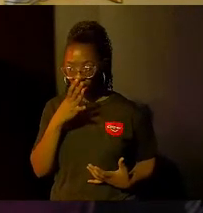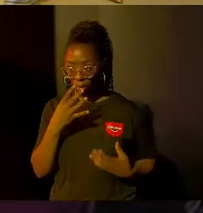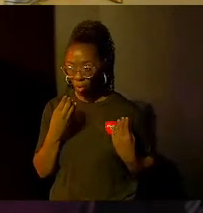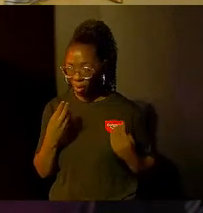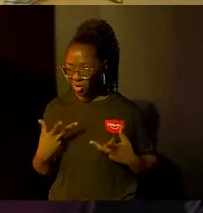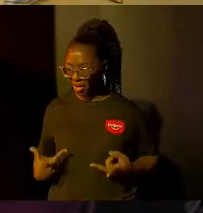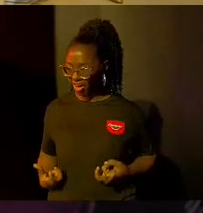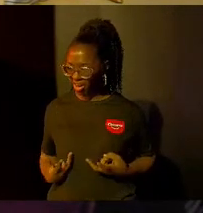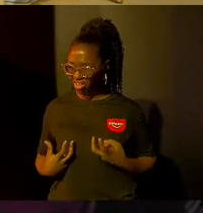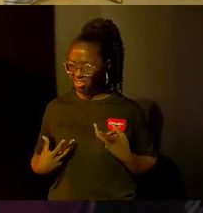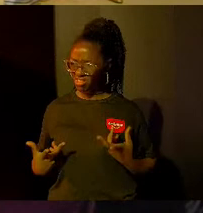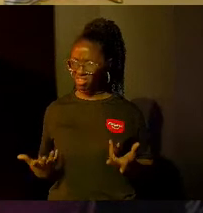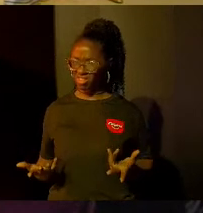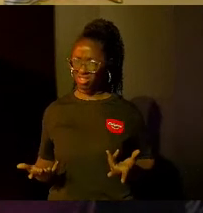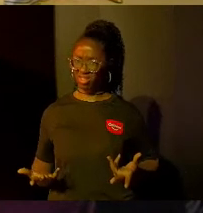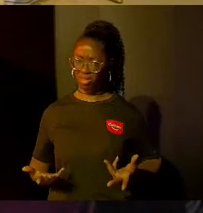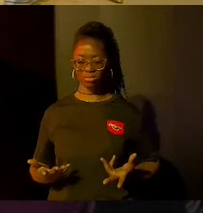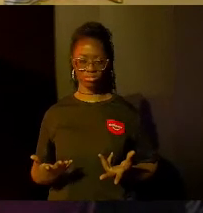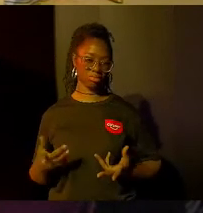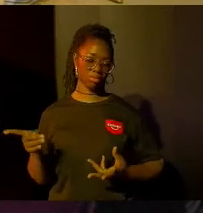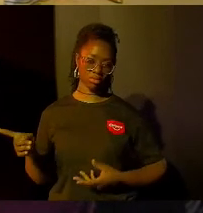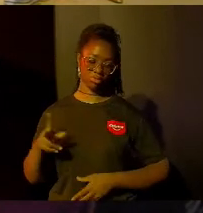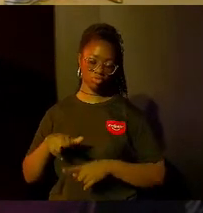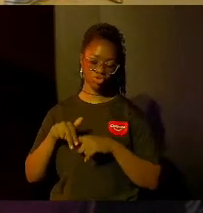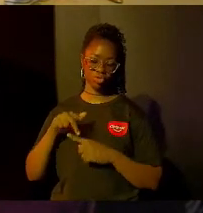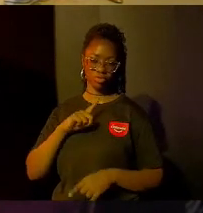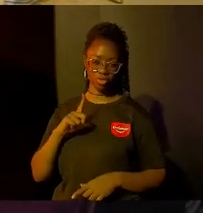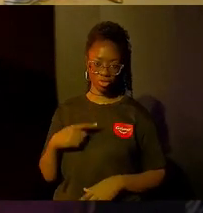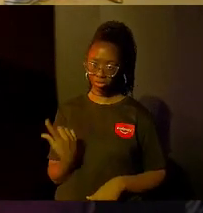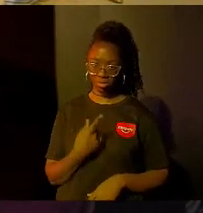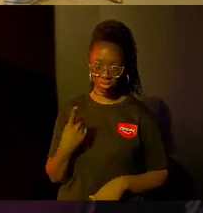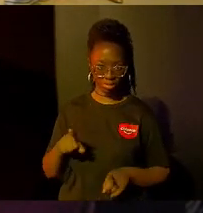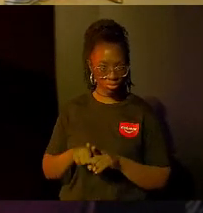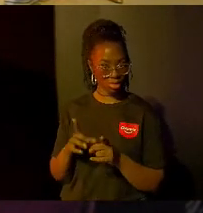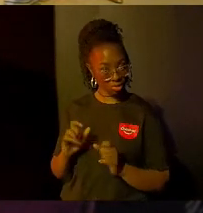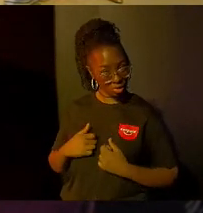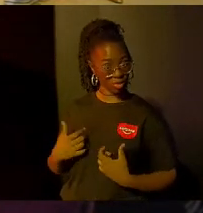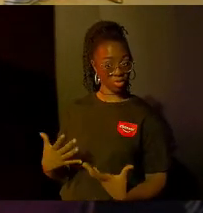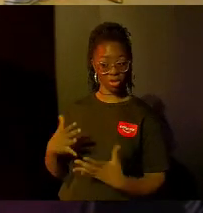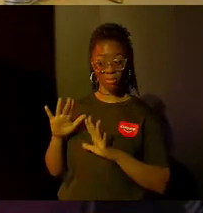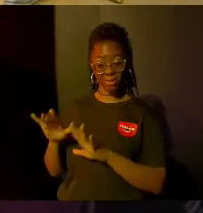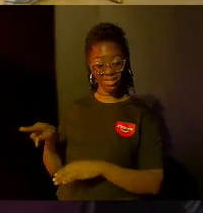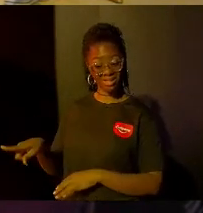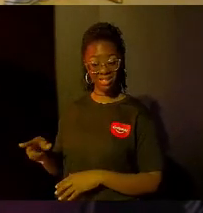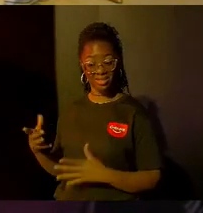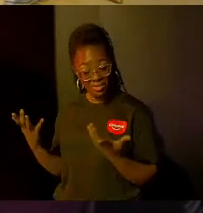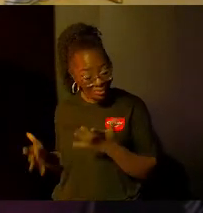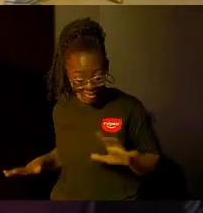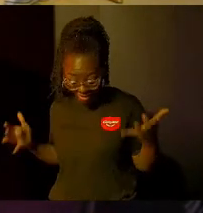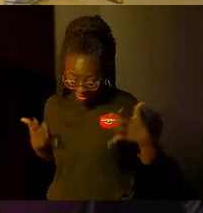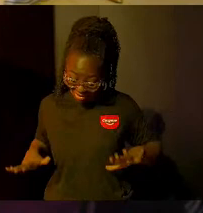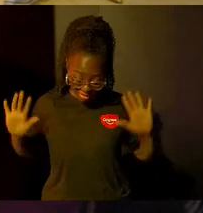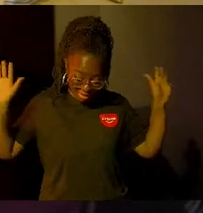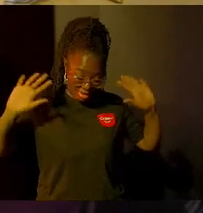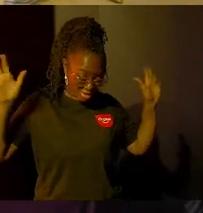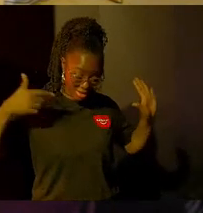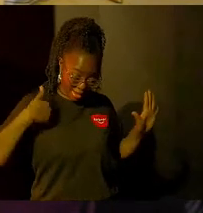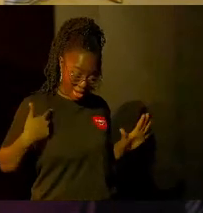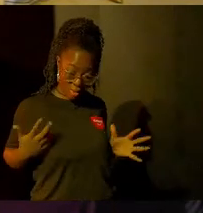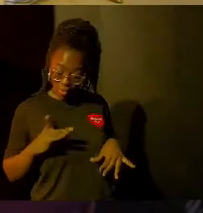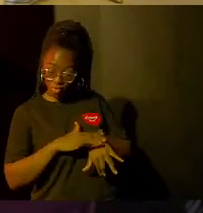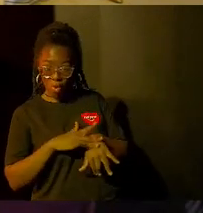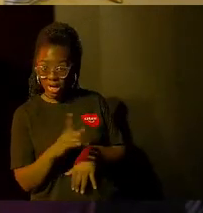linfático com toda a razão Assim como nós estávamos mas ele se recusava a aceitar uma